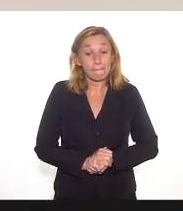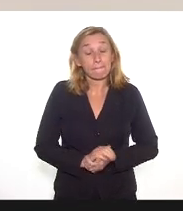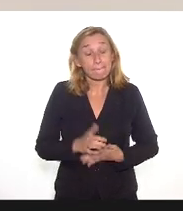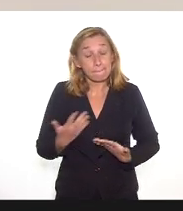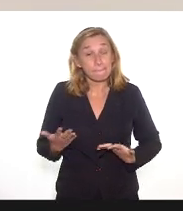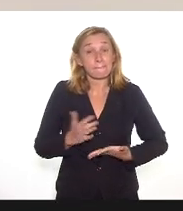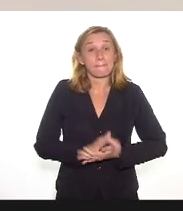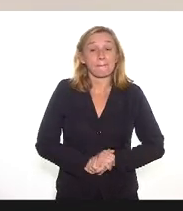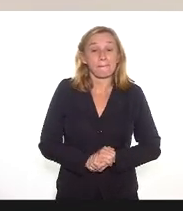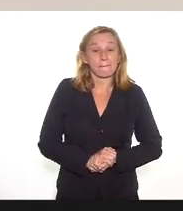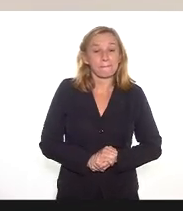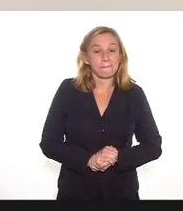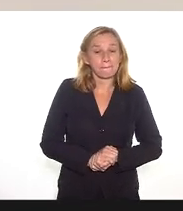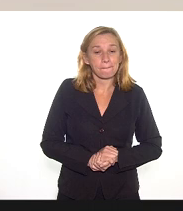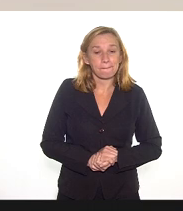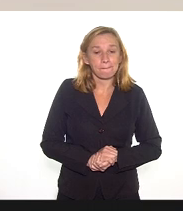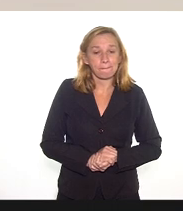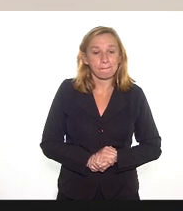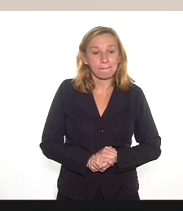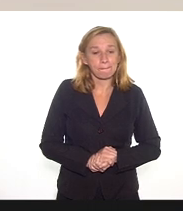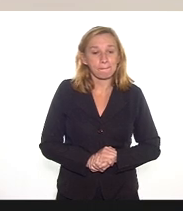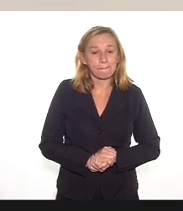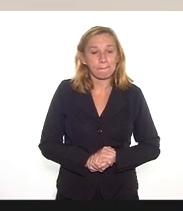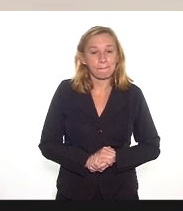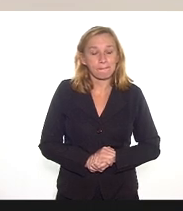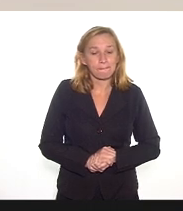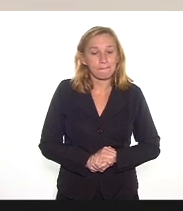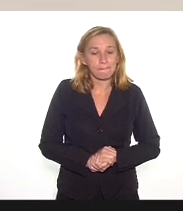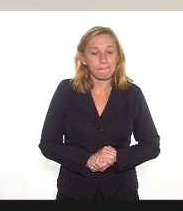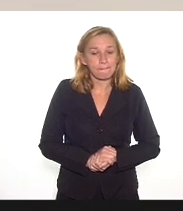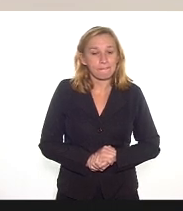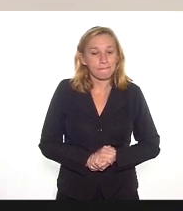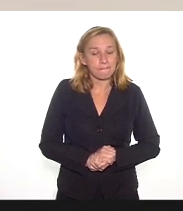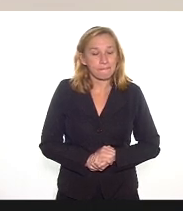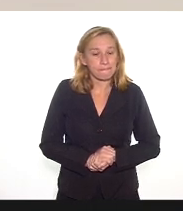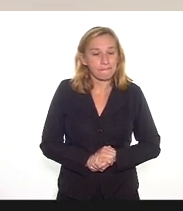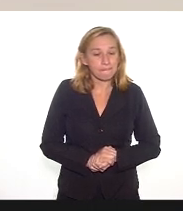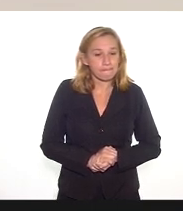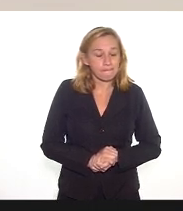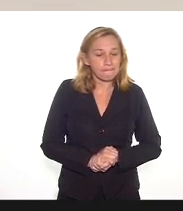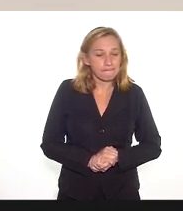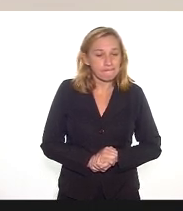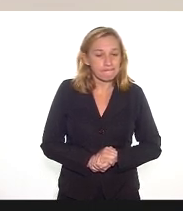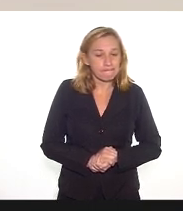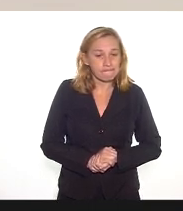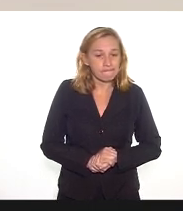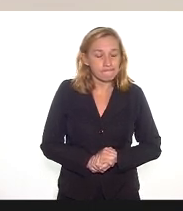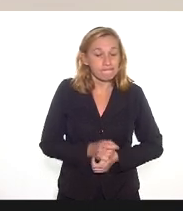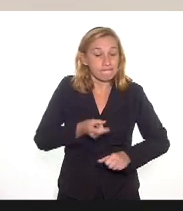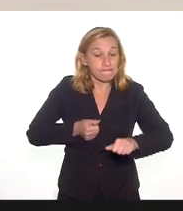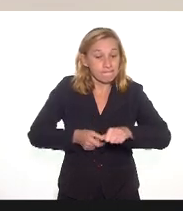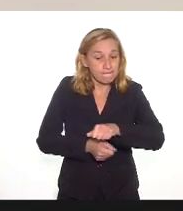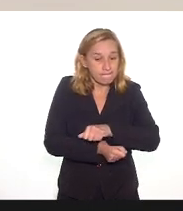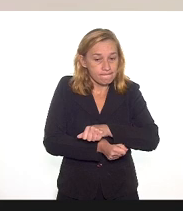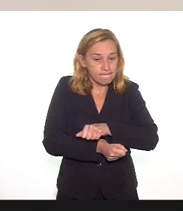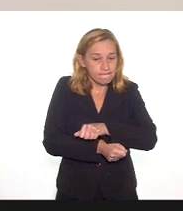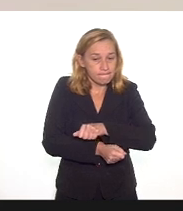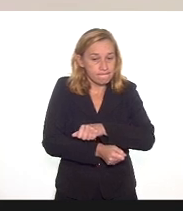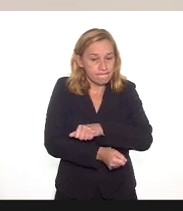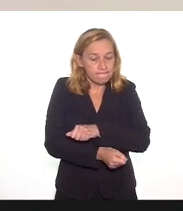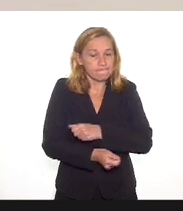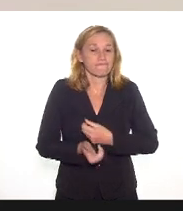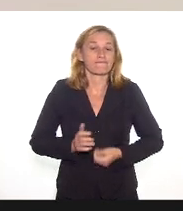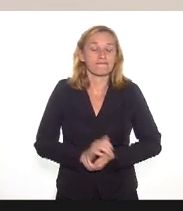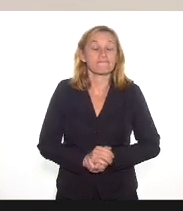Então, diante disso, né, um fundo que possa nos permitir, né, investimentos, possa